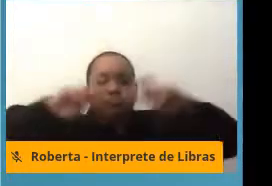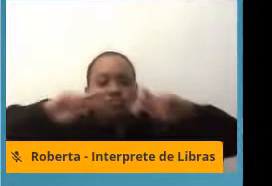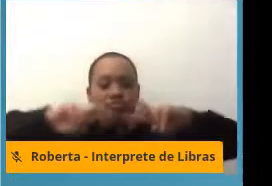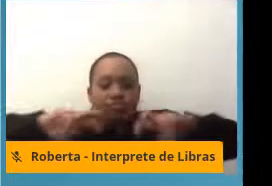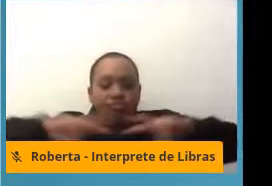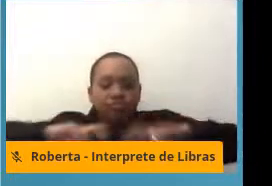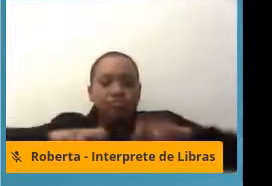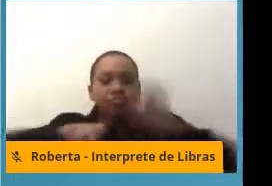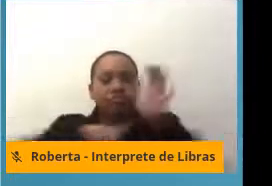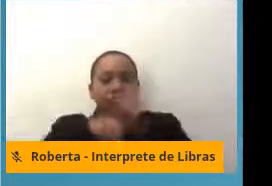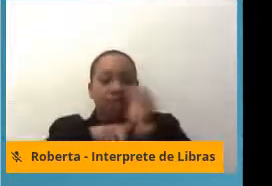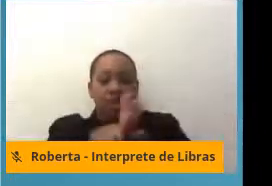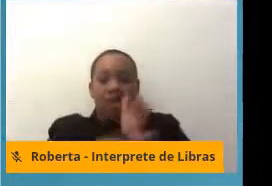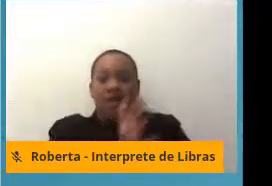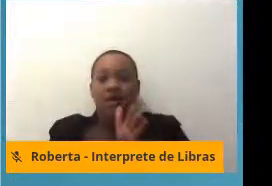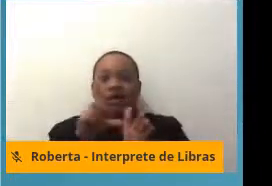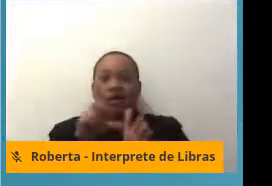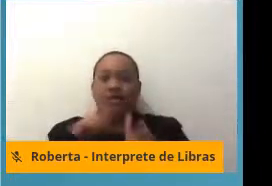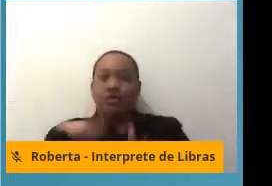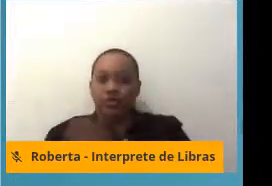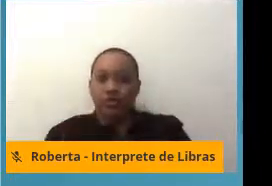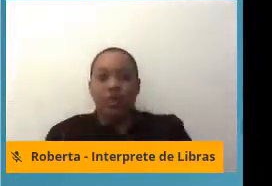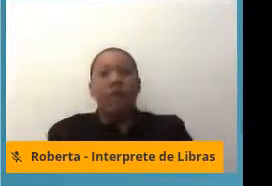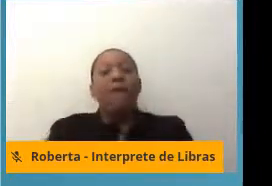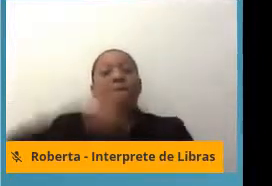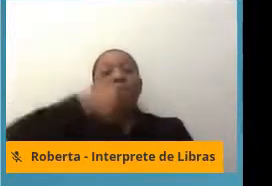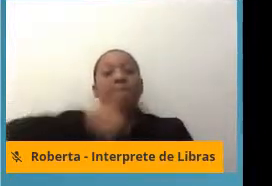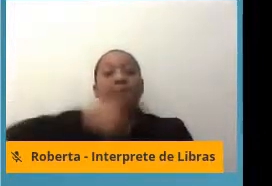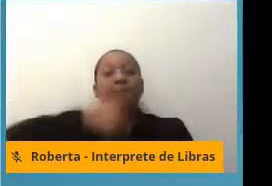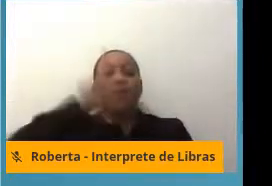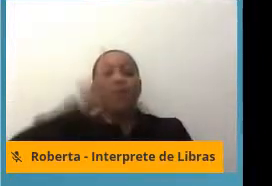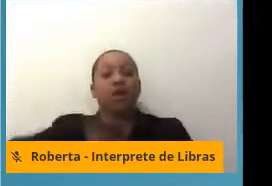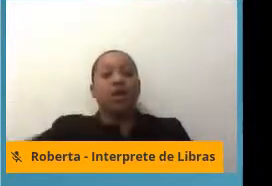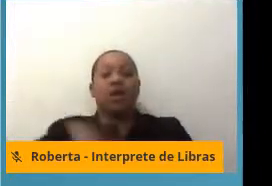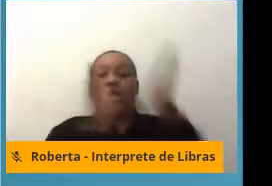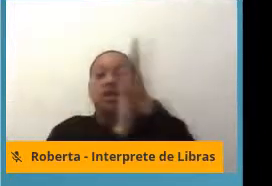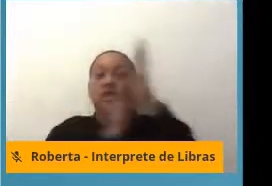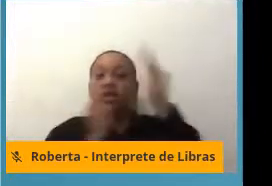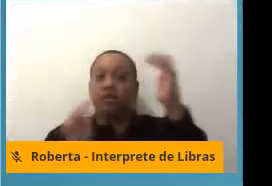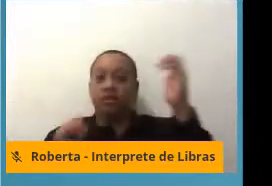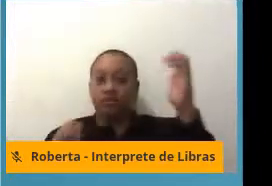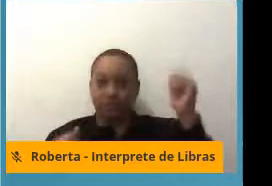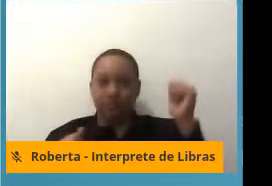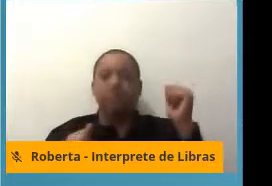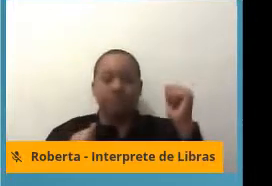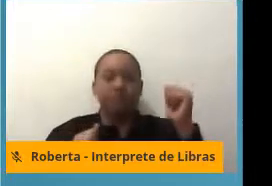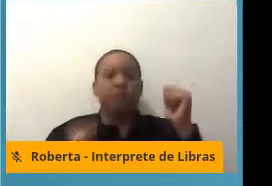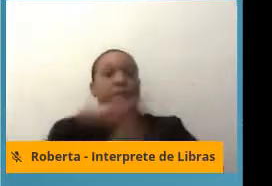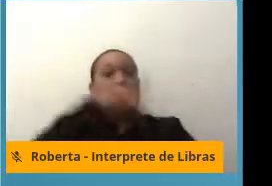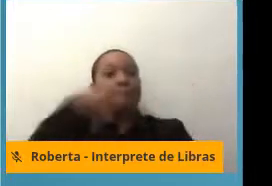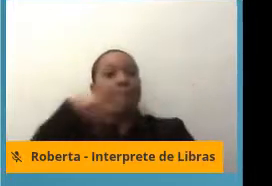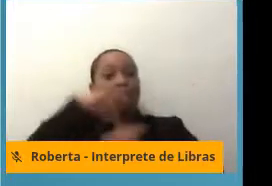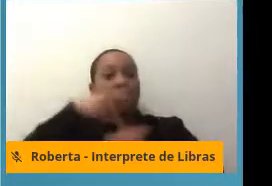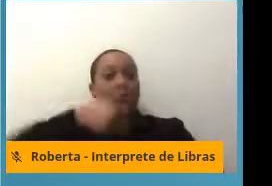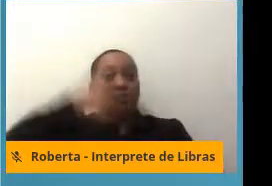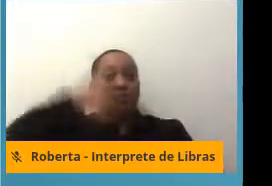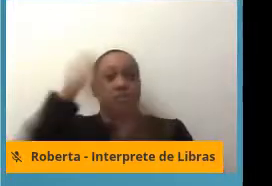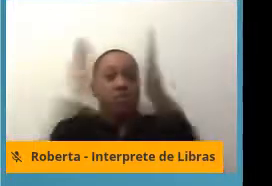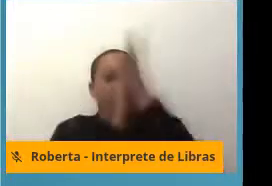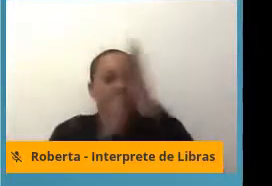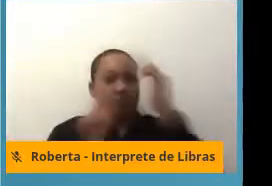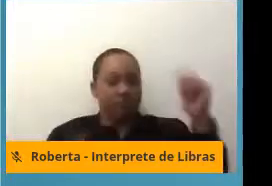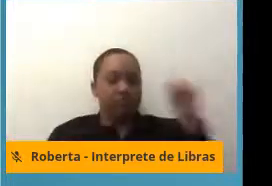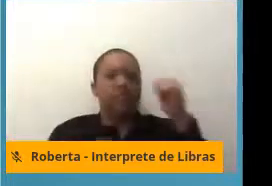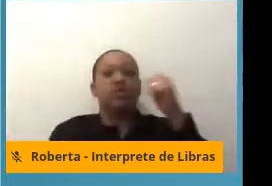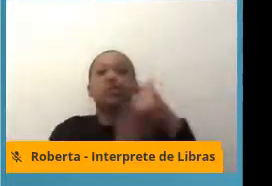foi atingida antes, né? A Espanha foi, depois da Itália, né? A Itália primeiro na Europa, depois a Espanha,